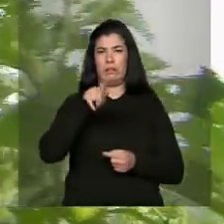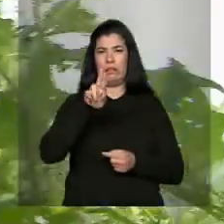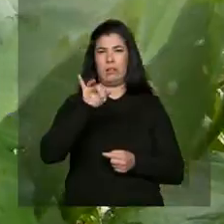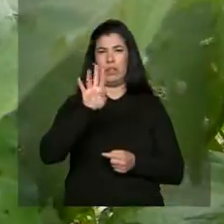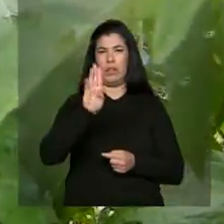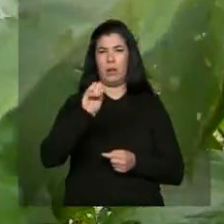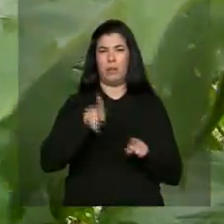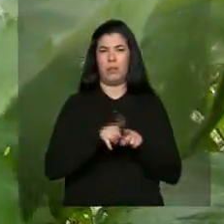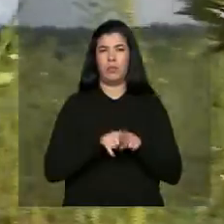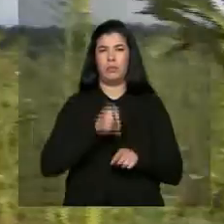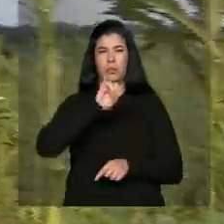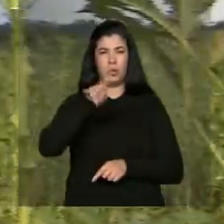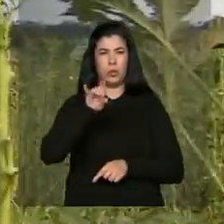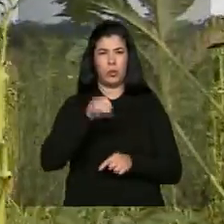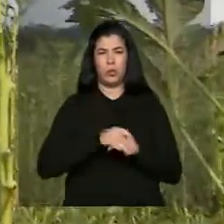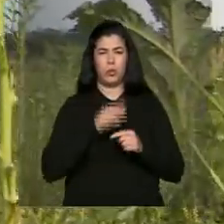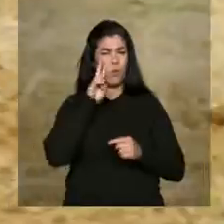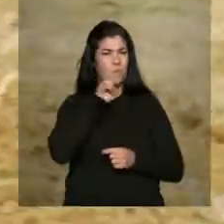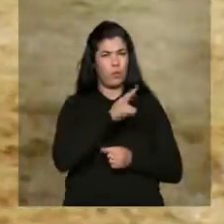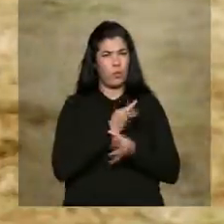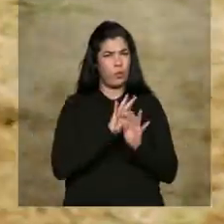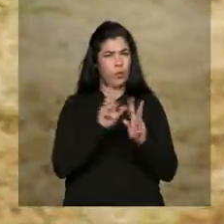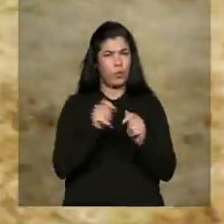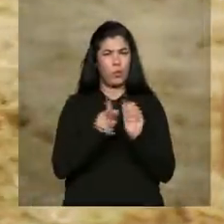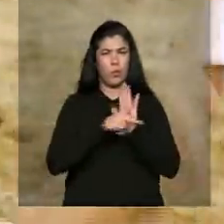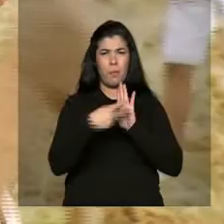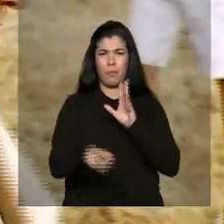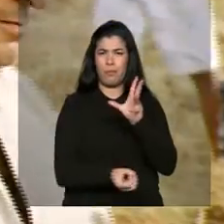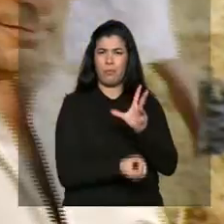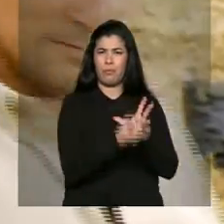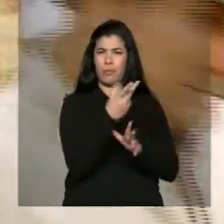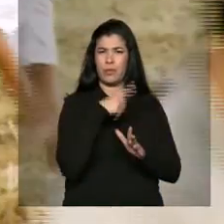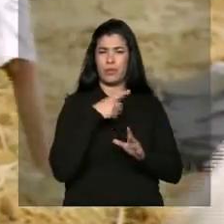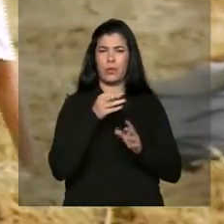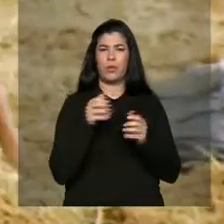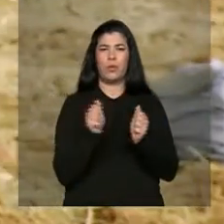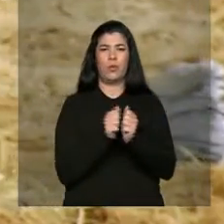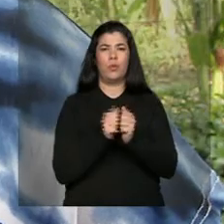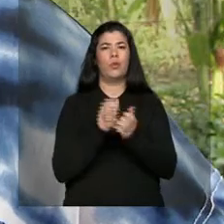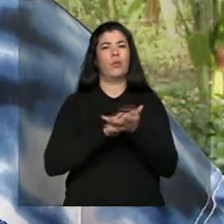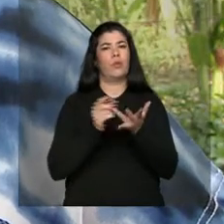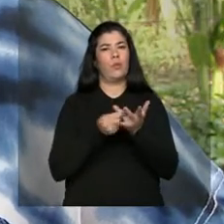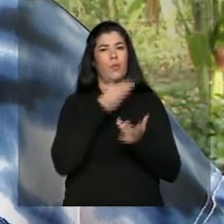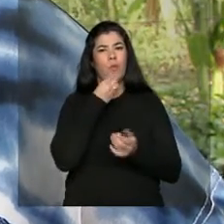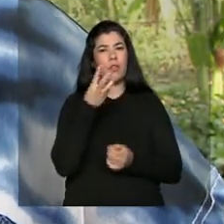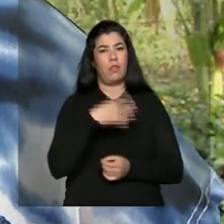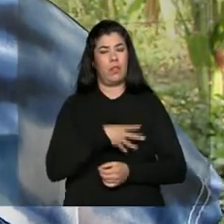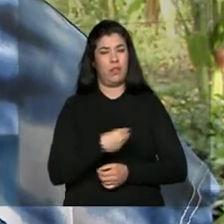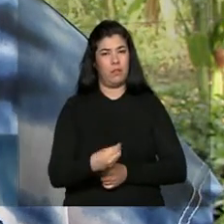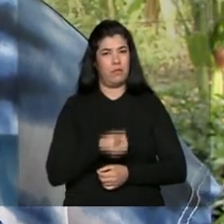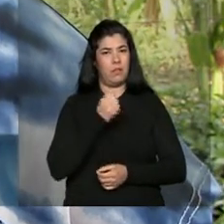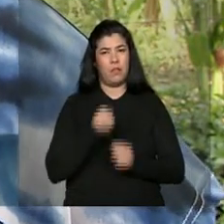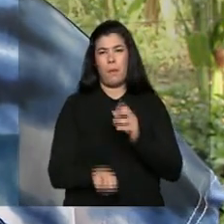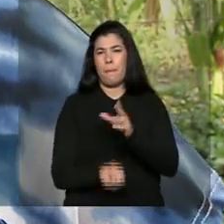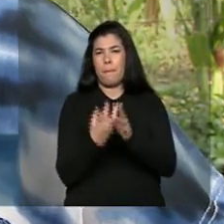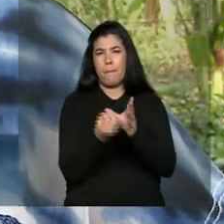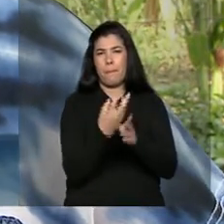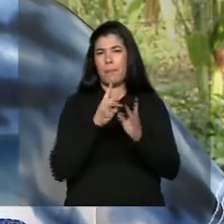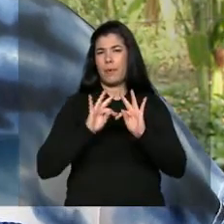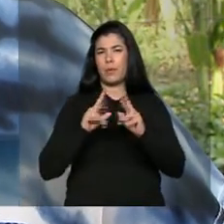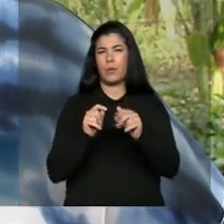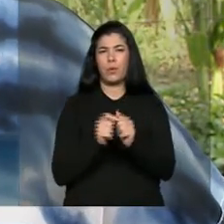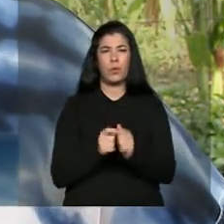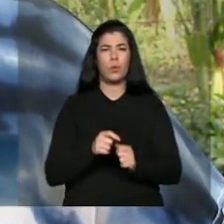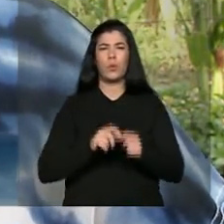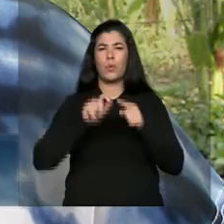jiló. Tudo vem da propriedade em que ela vive com o marido e três filhos. A gente planta de tudo, igual quiabo,